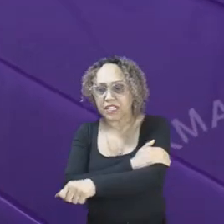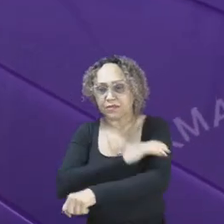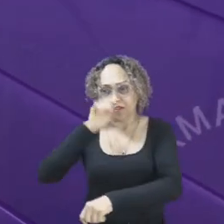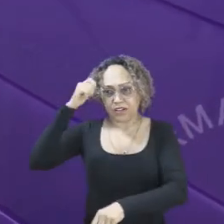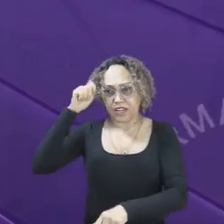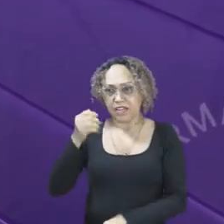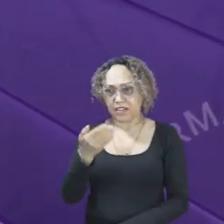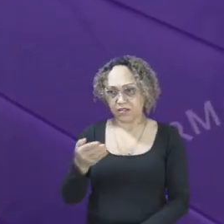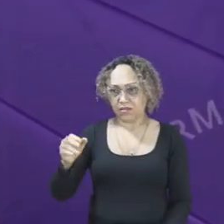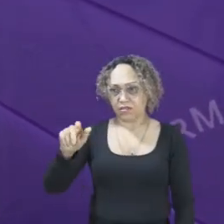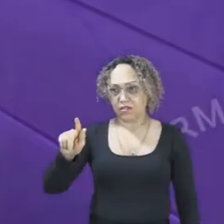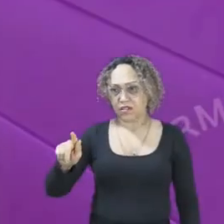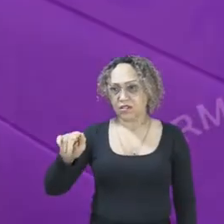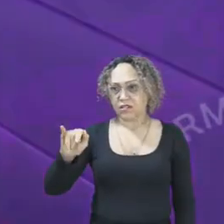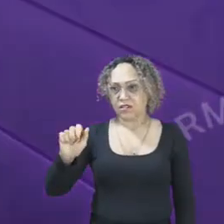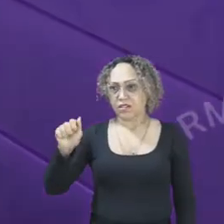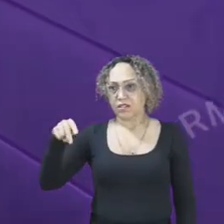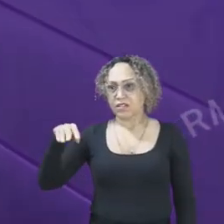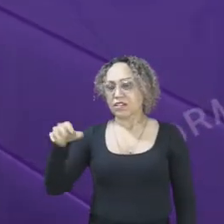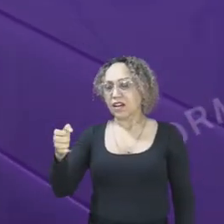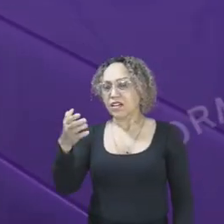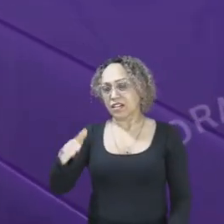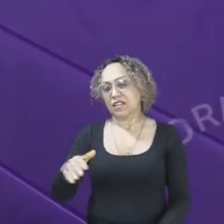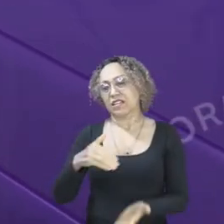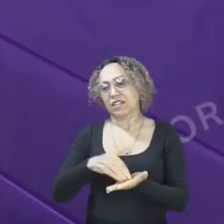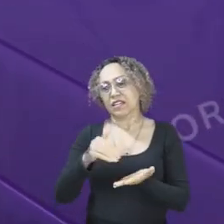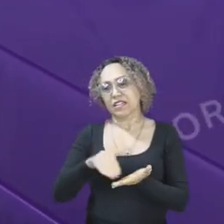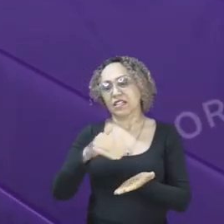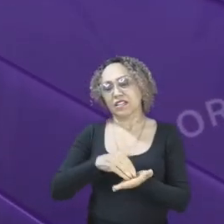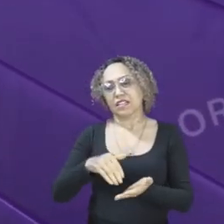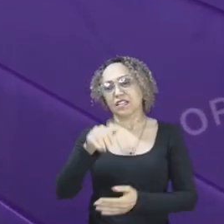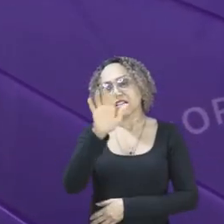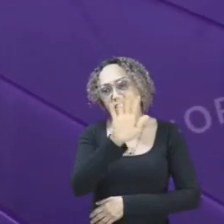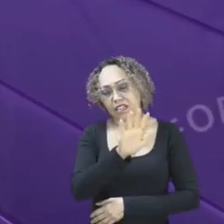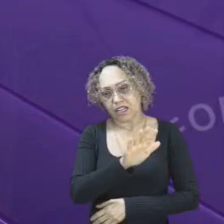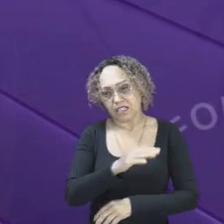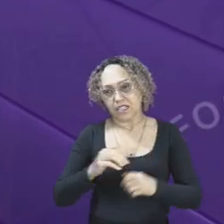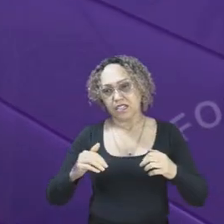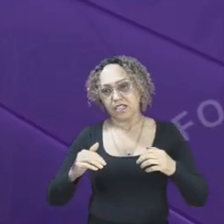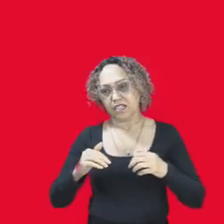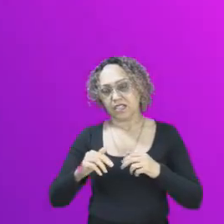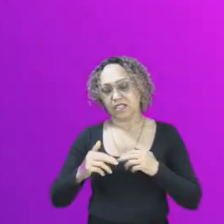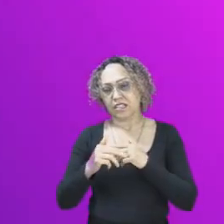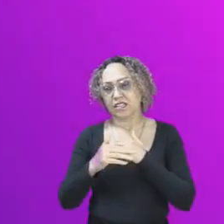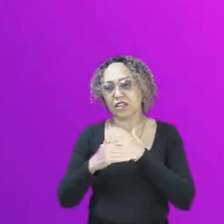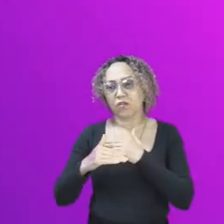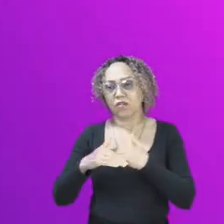secretária da Secretaria da Igualdade Racial. Continue ligada na TV Elas por Elas.